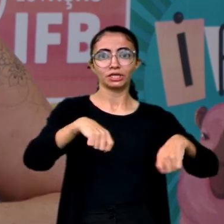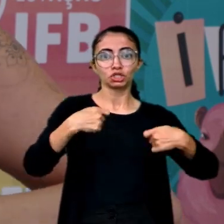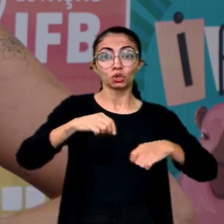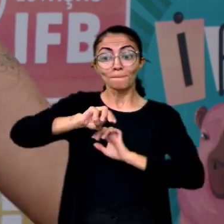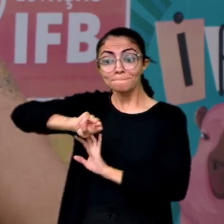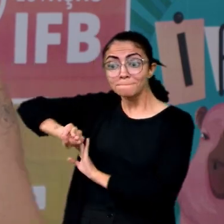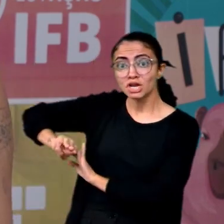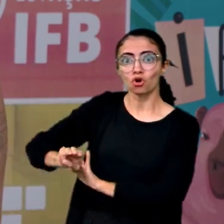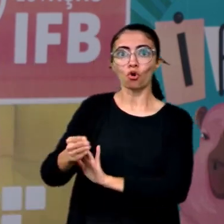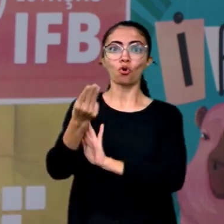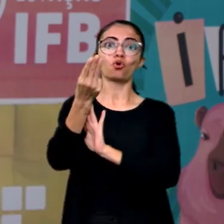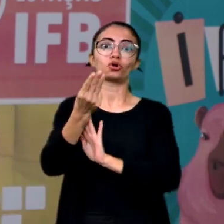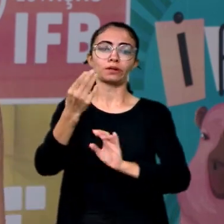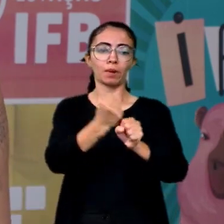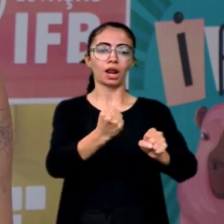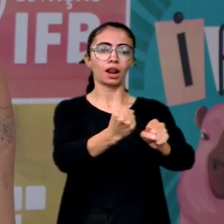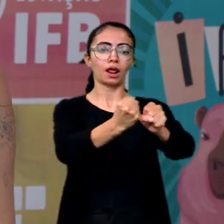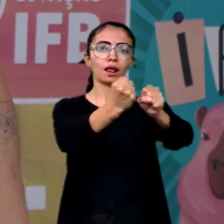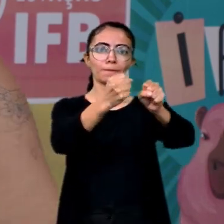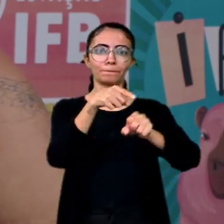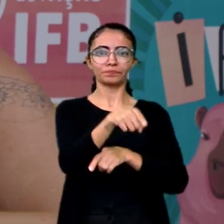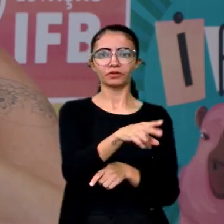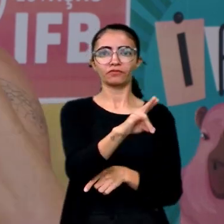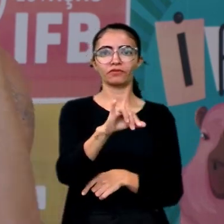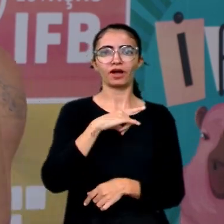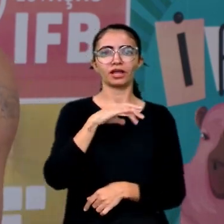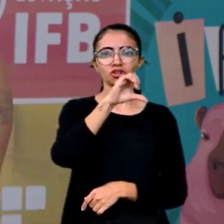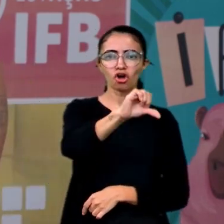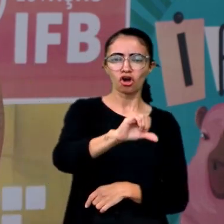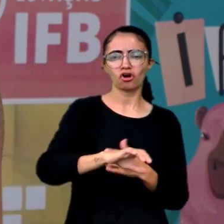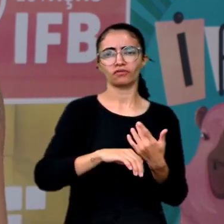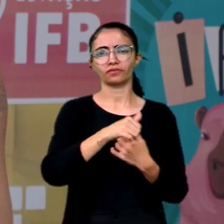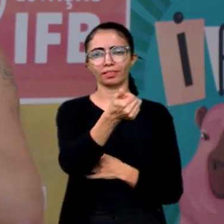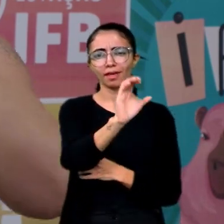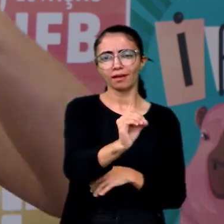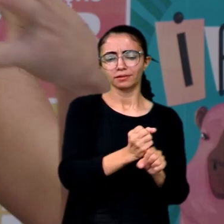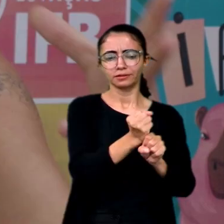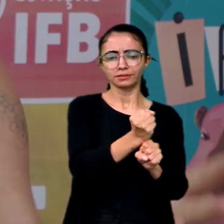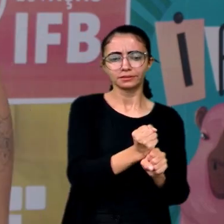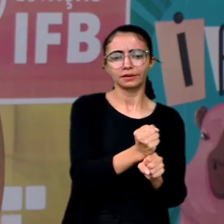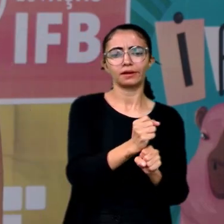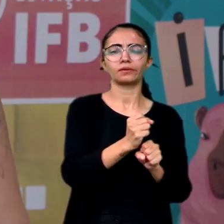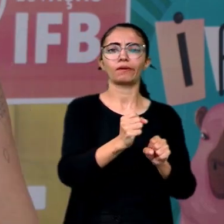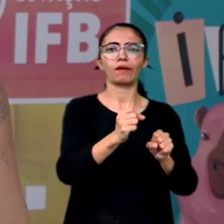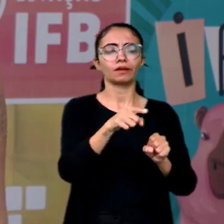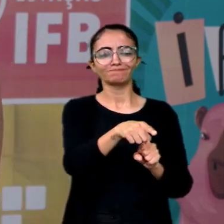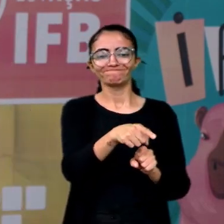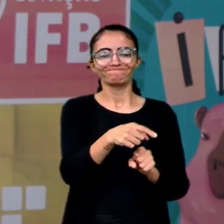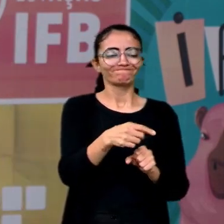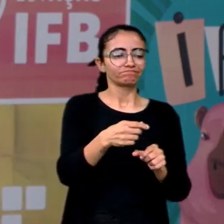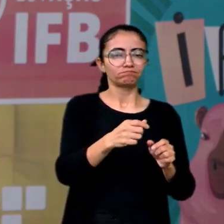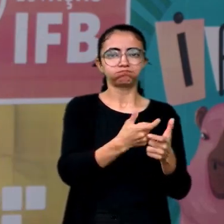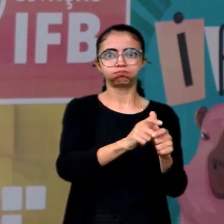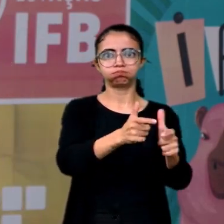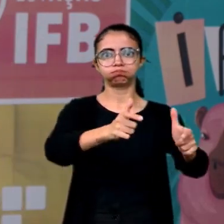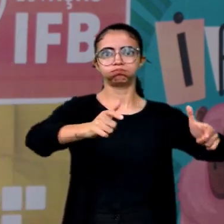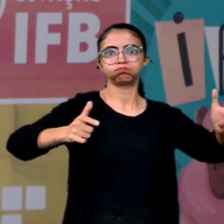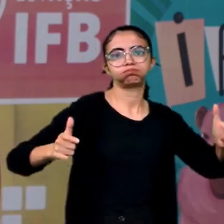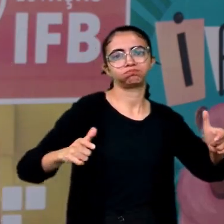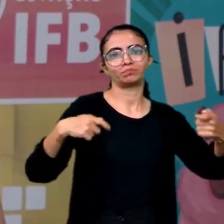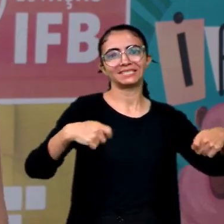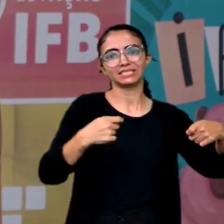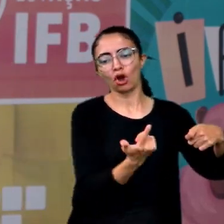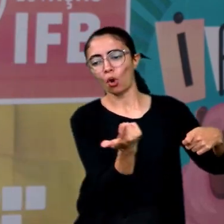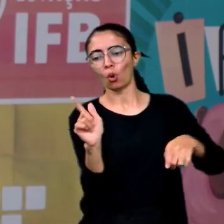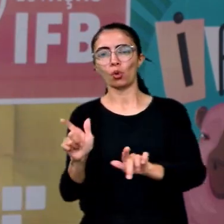construído, ele vai durar 9, 10 anos para depois eu ter que arrumar uma outra área enorme, gastar milhões que poderiam ser